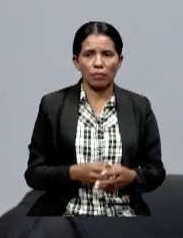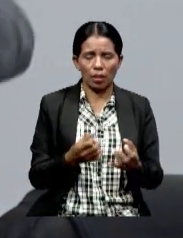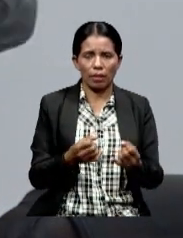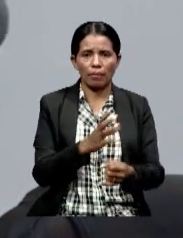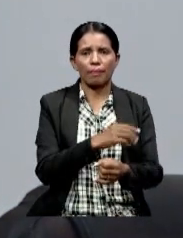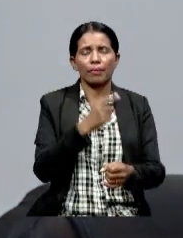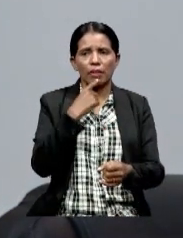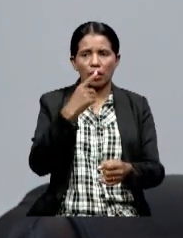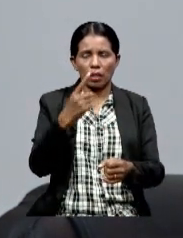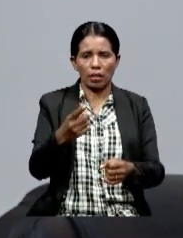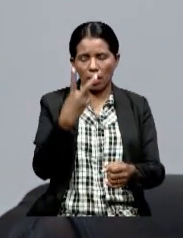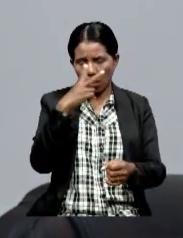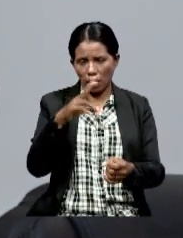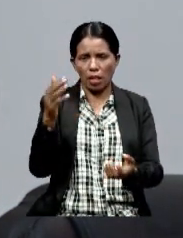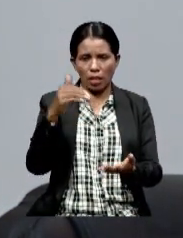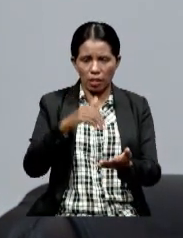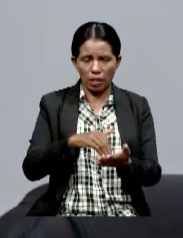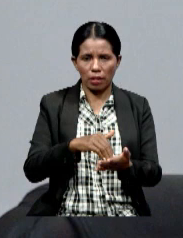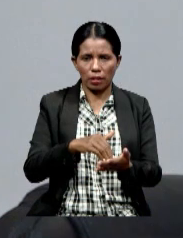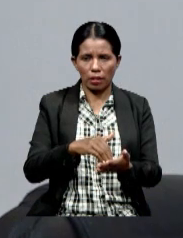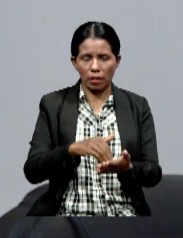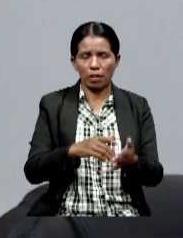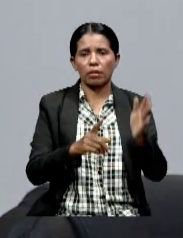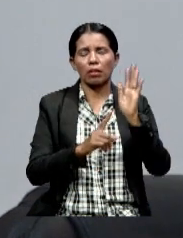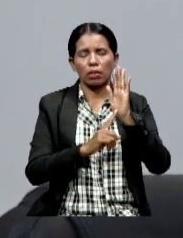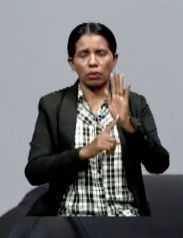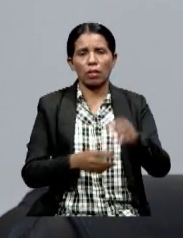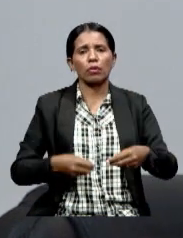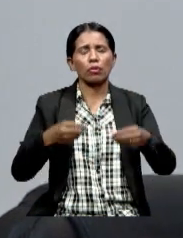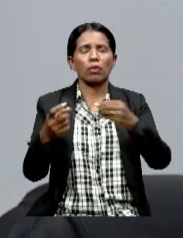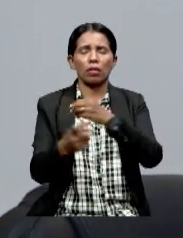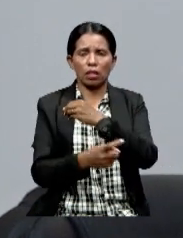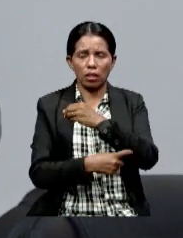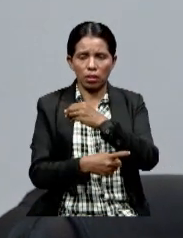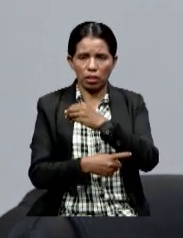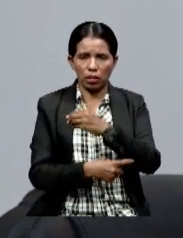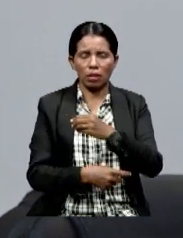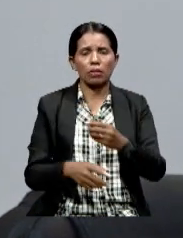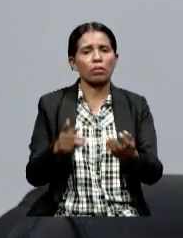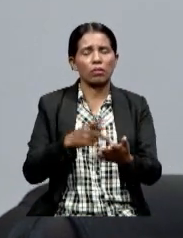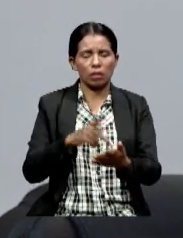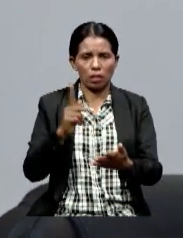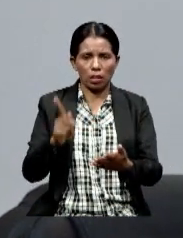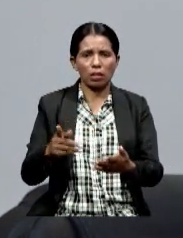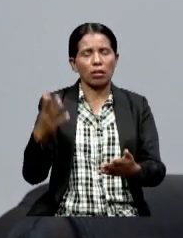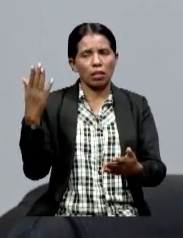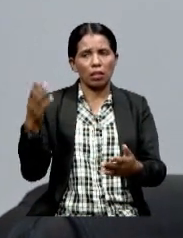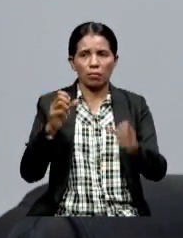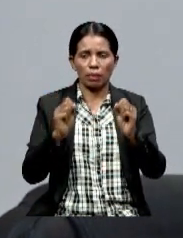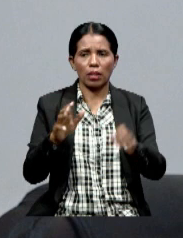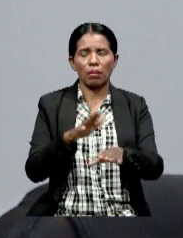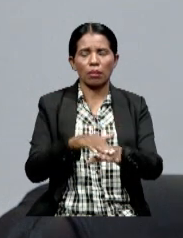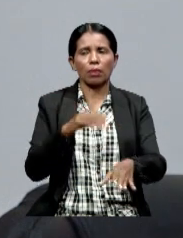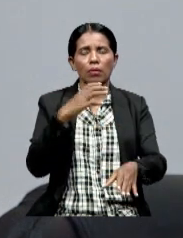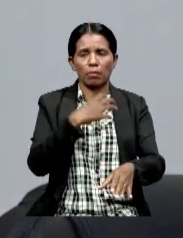Inspeciona, verifica falhança sobre uma, a tua aplica sanção, a tua aplica coima, mas que a resistência, bem igual a polícia